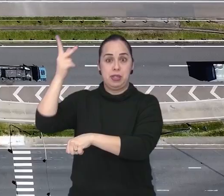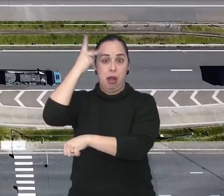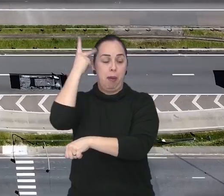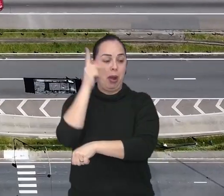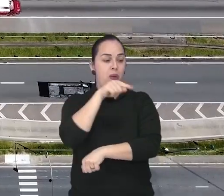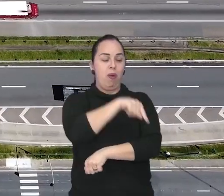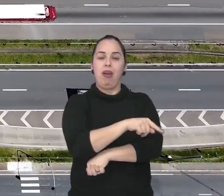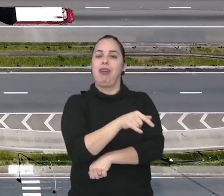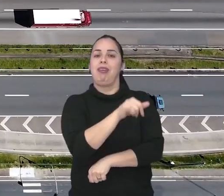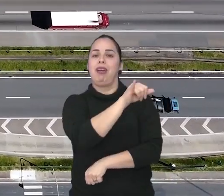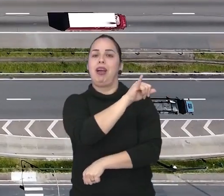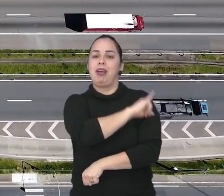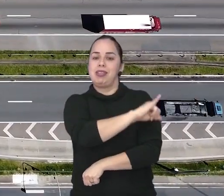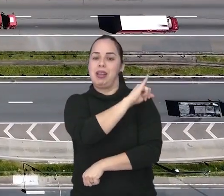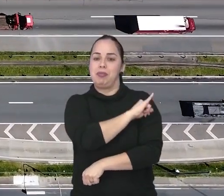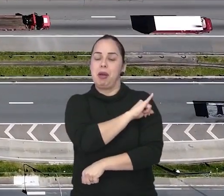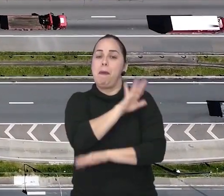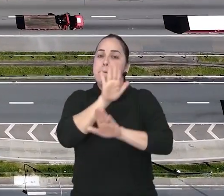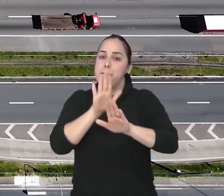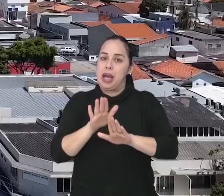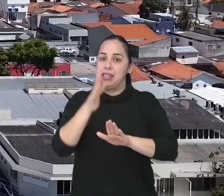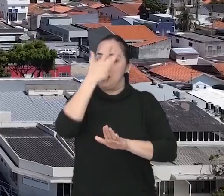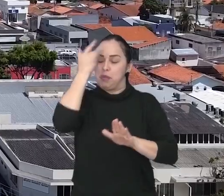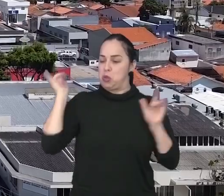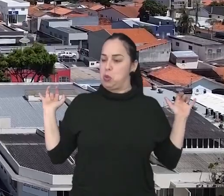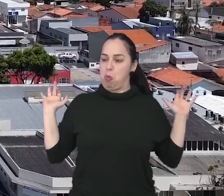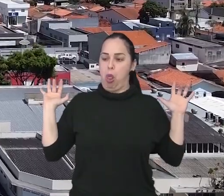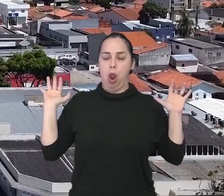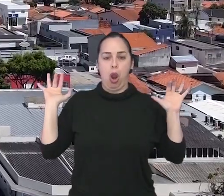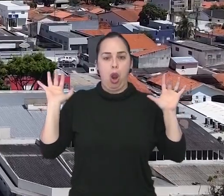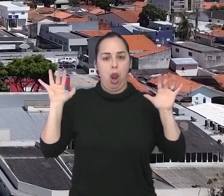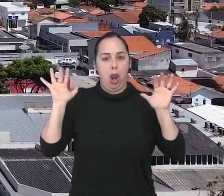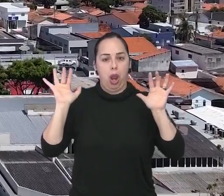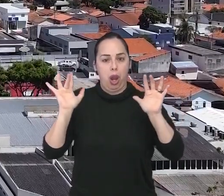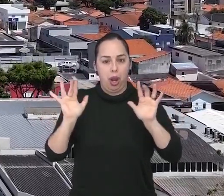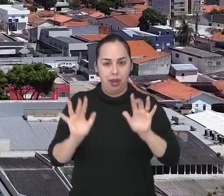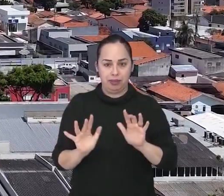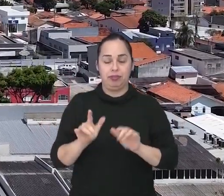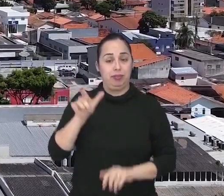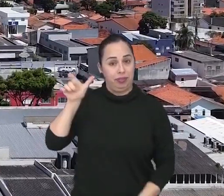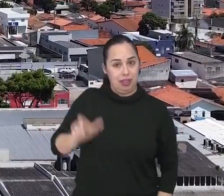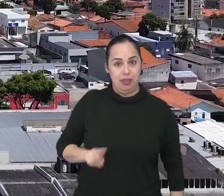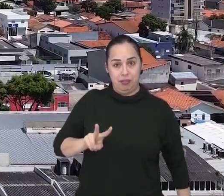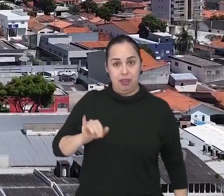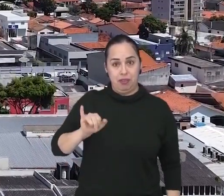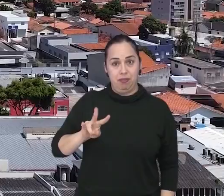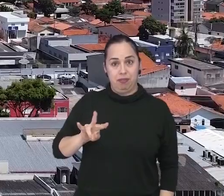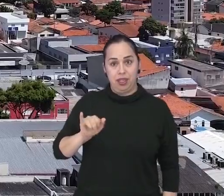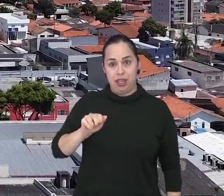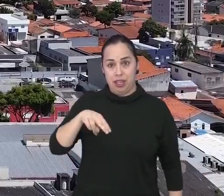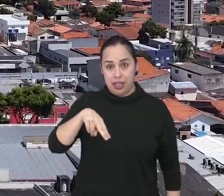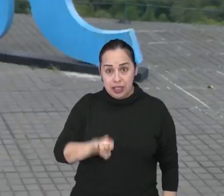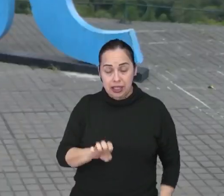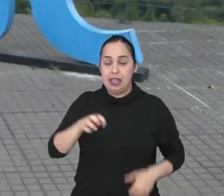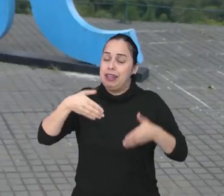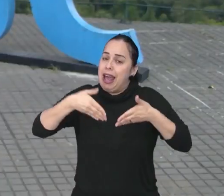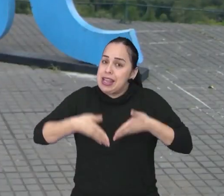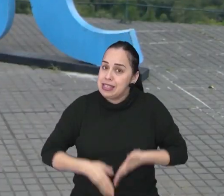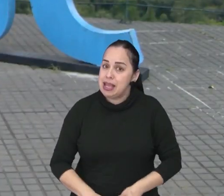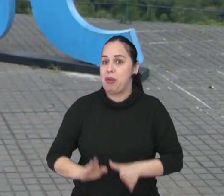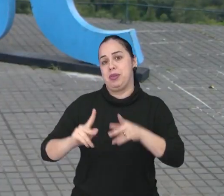que fica entre duas importantes capitais do Brasil, recebe e acolhe pessoas de diversos lugares do país.